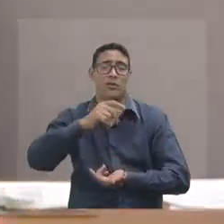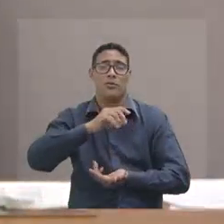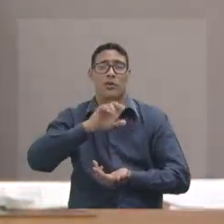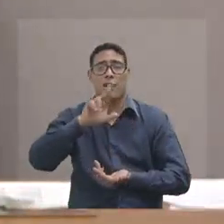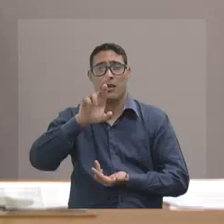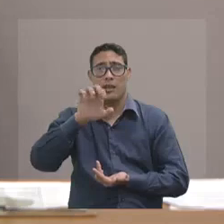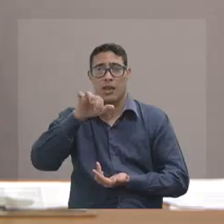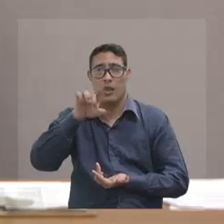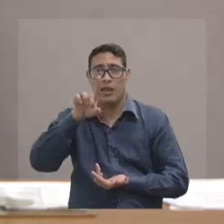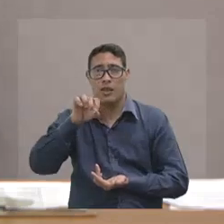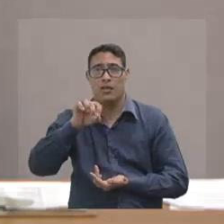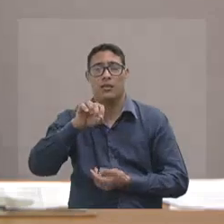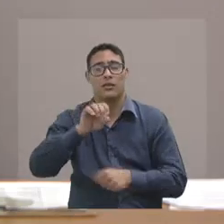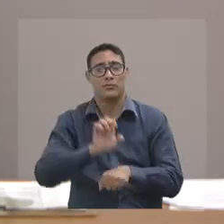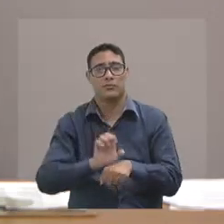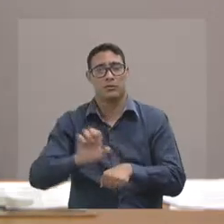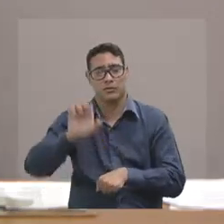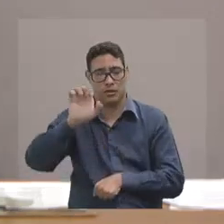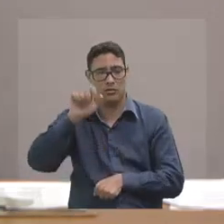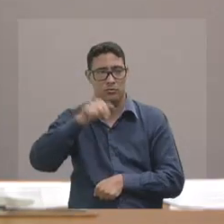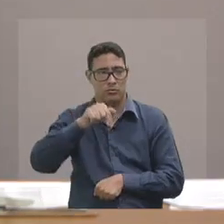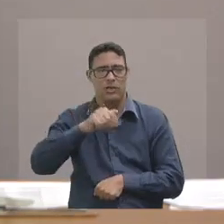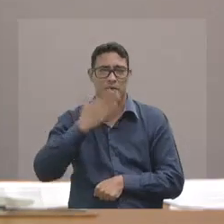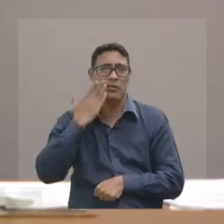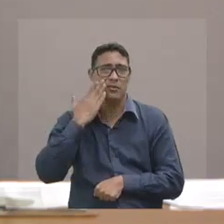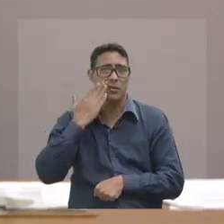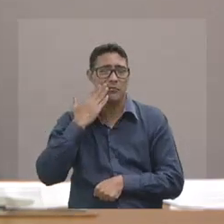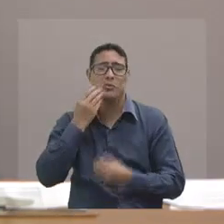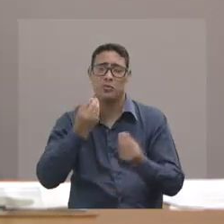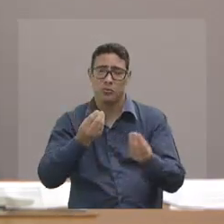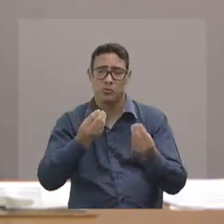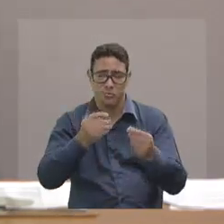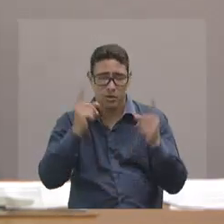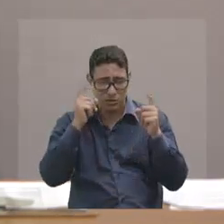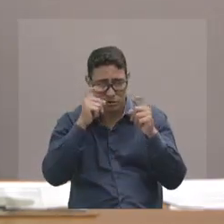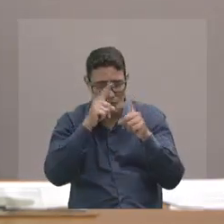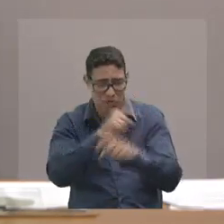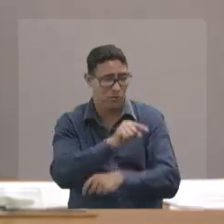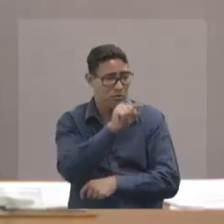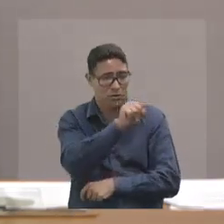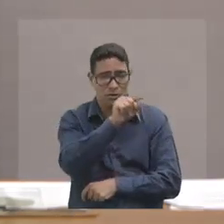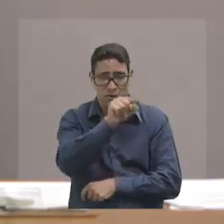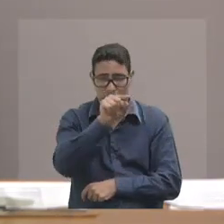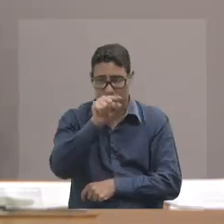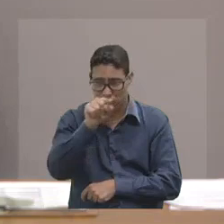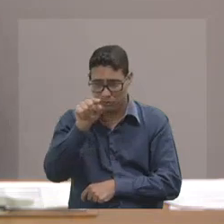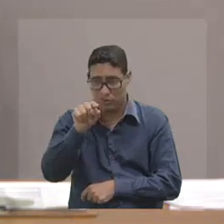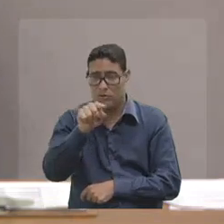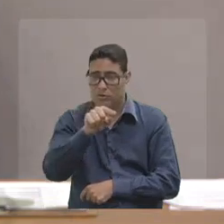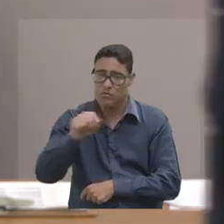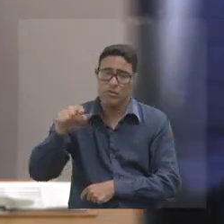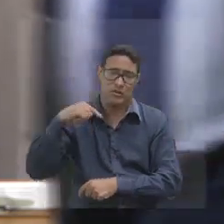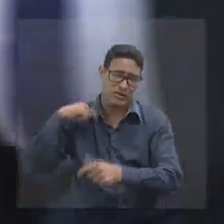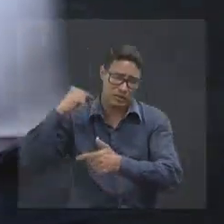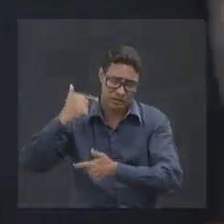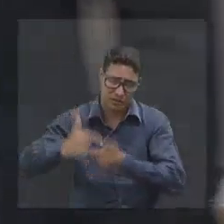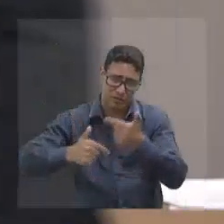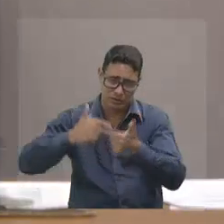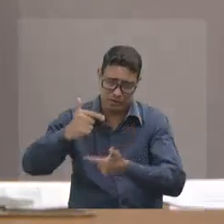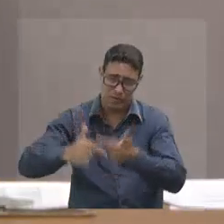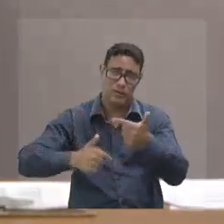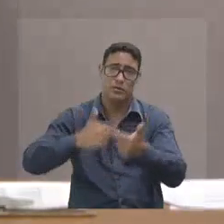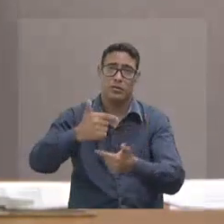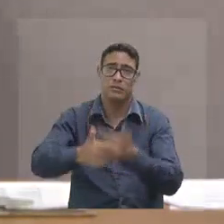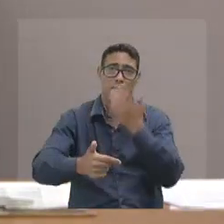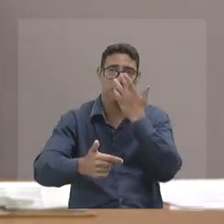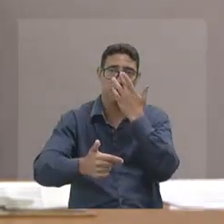e a gente sabe o quanto isso é Custoso para cada um de vocês desempenhar a atividade de vocês então